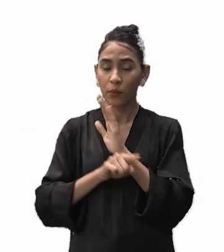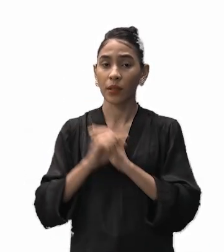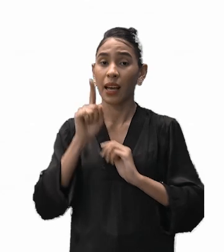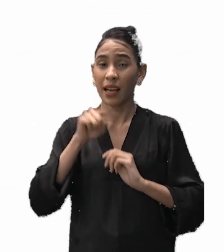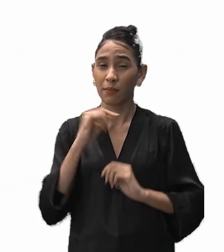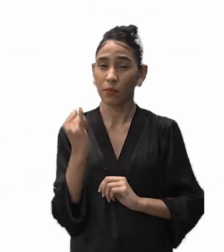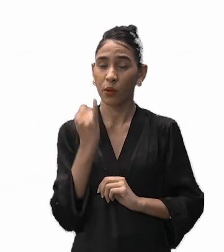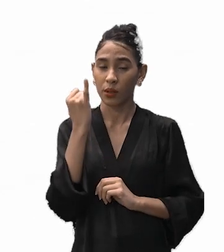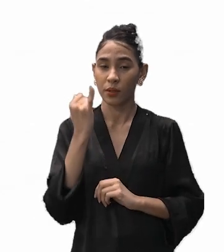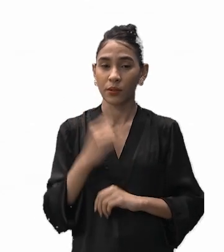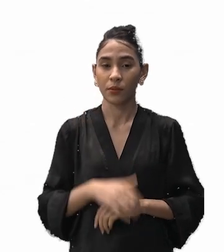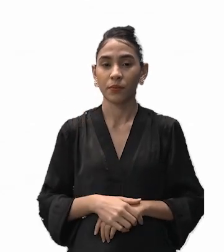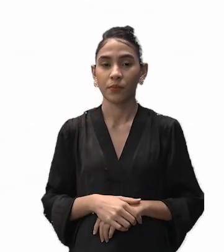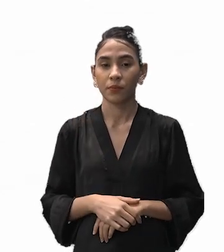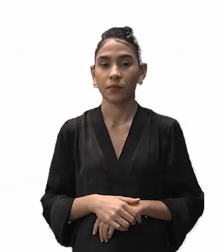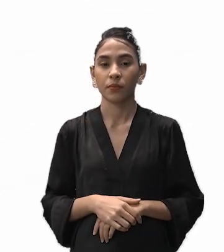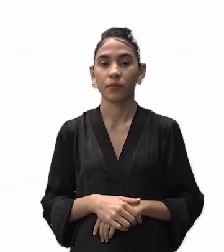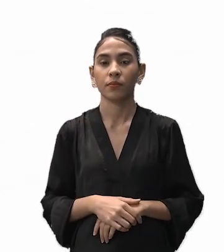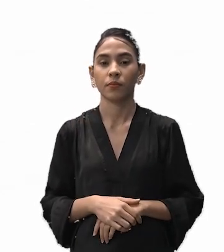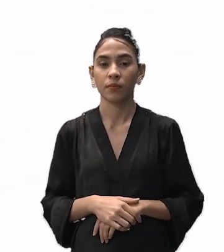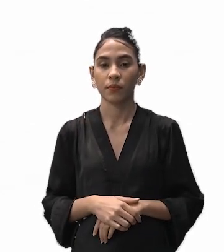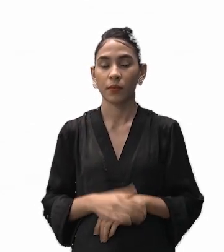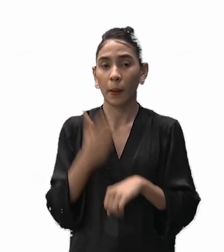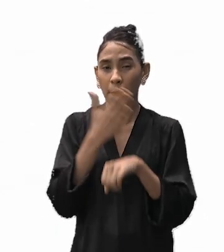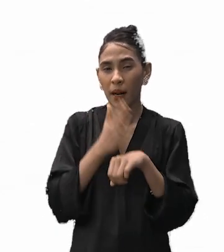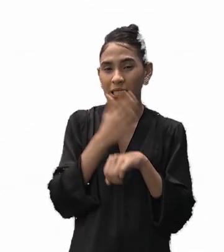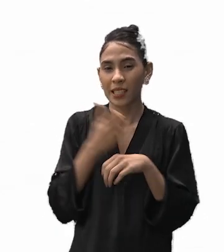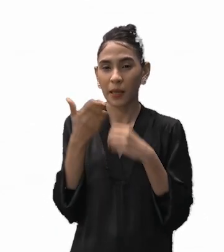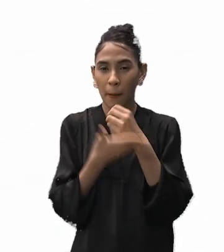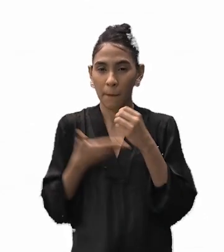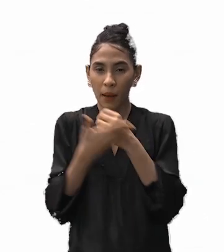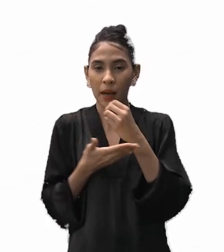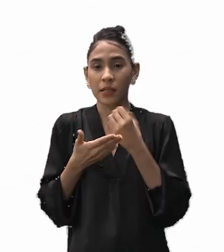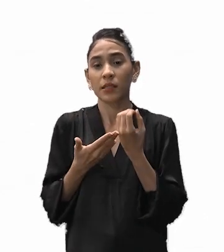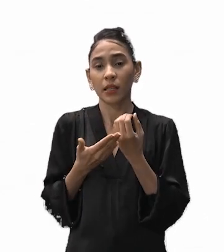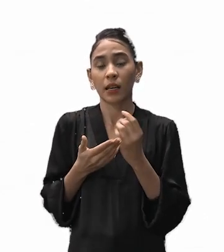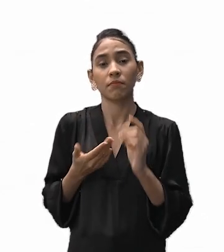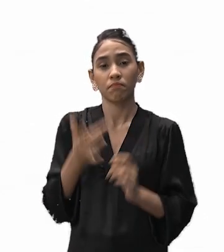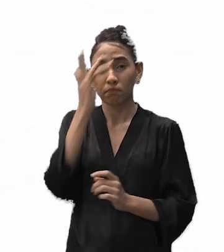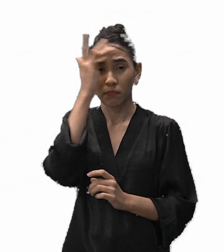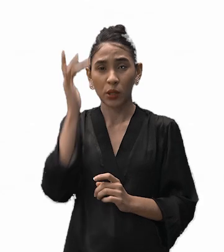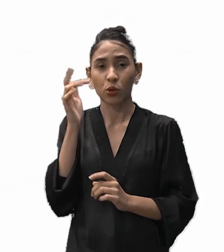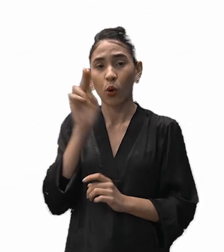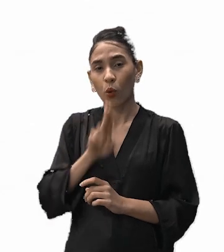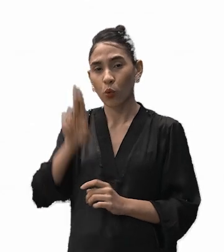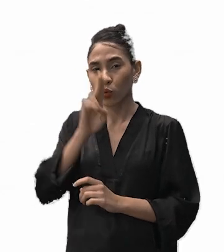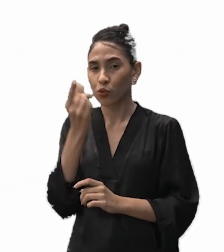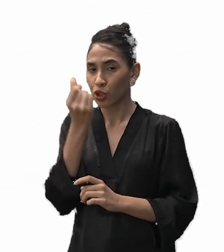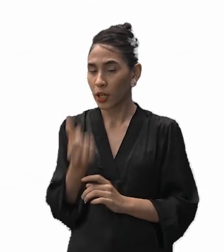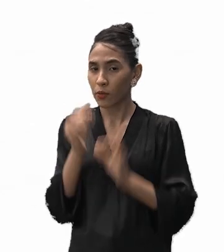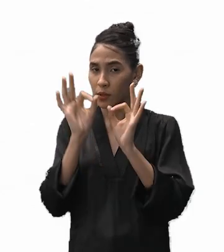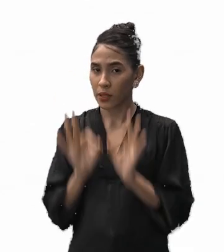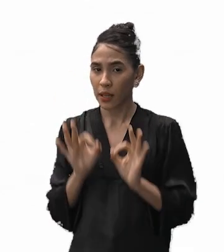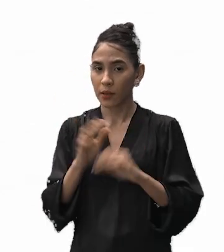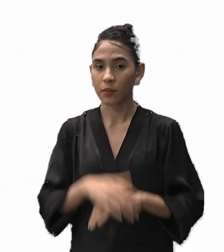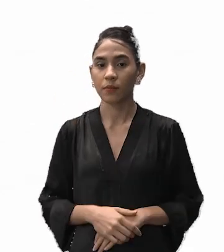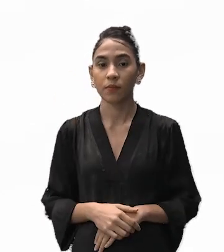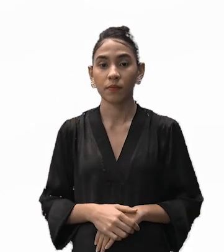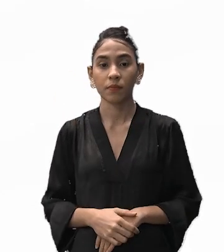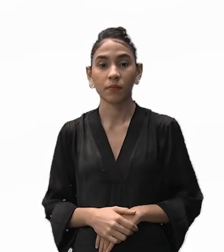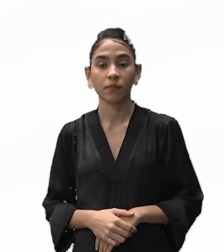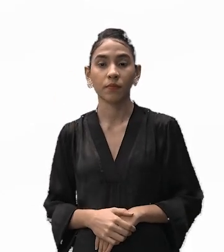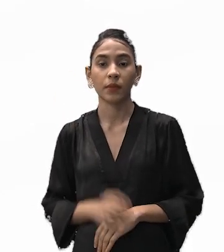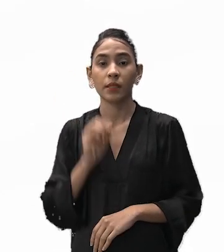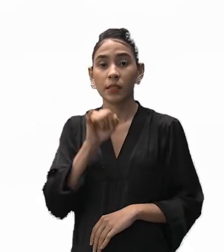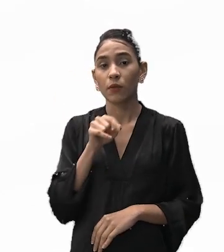diz o seguinte: quais as práticas básicas do consumidor consciente? Então vamos à leitura. Se